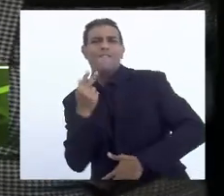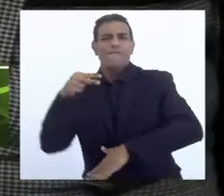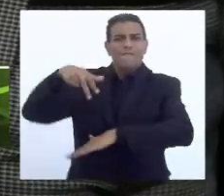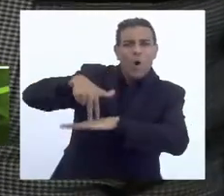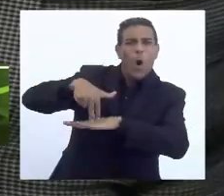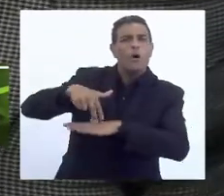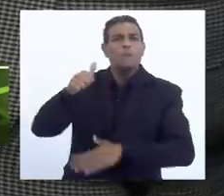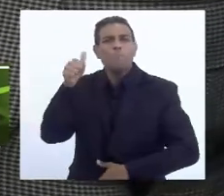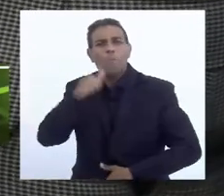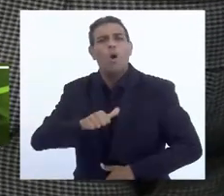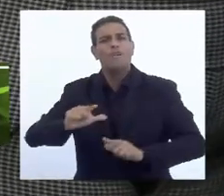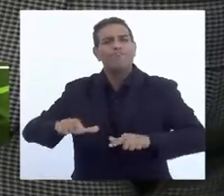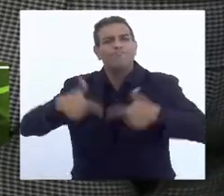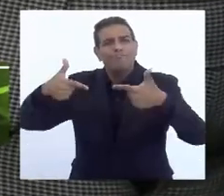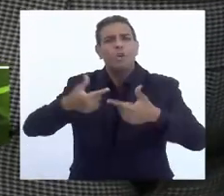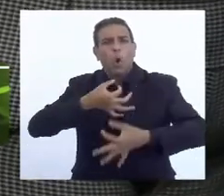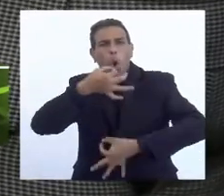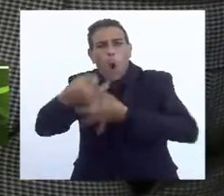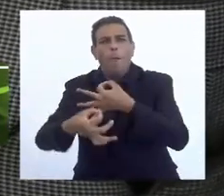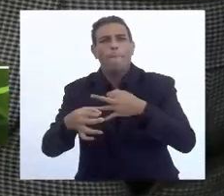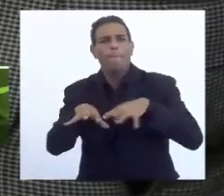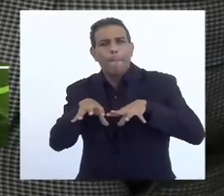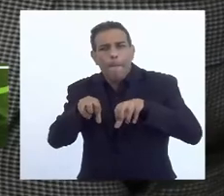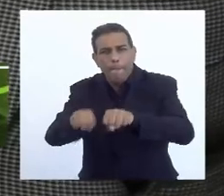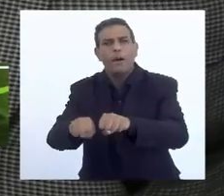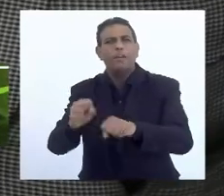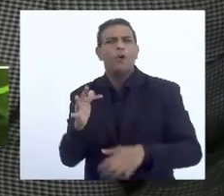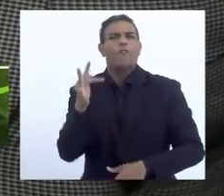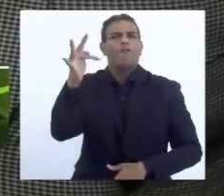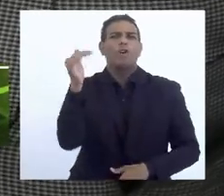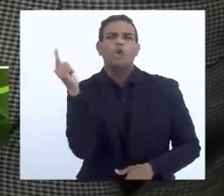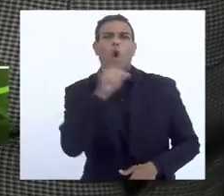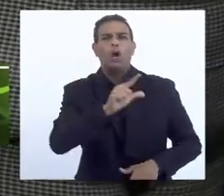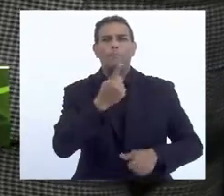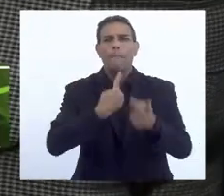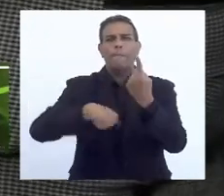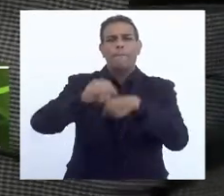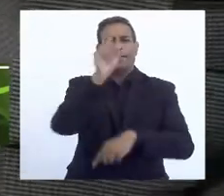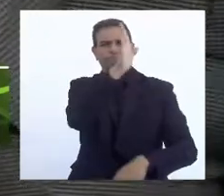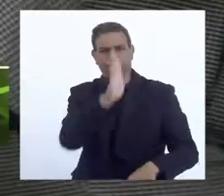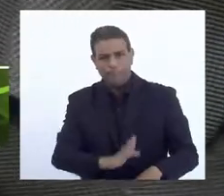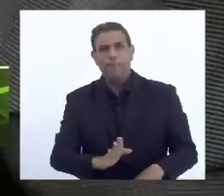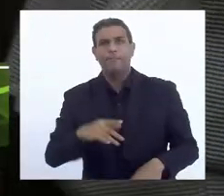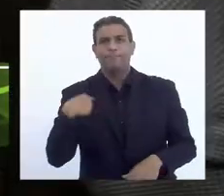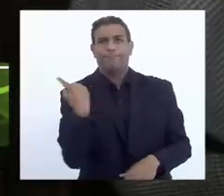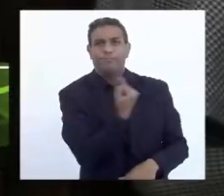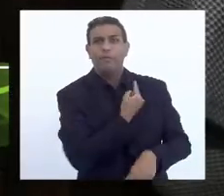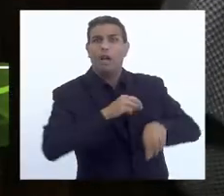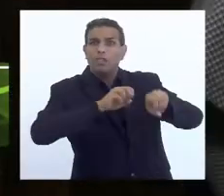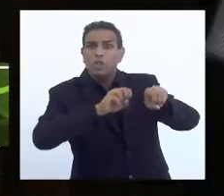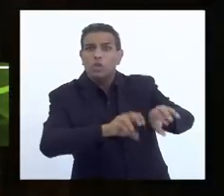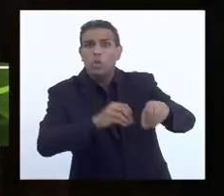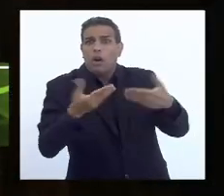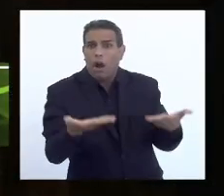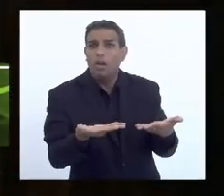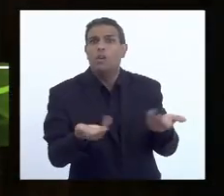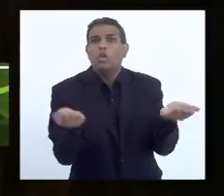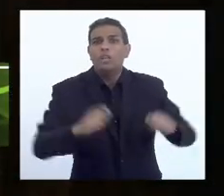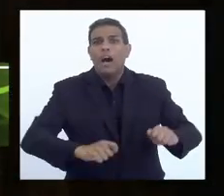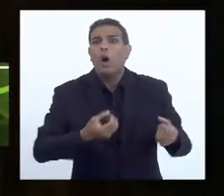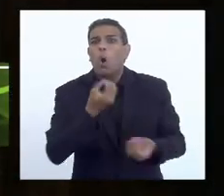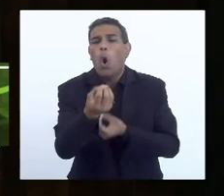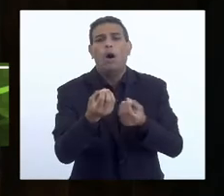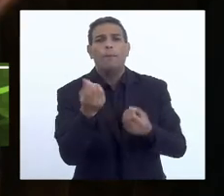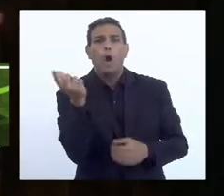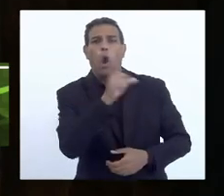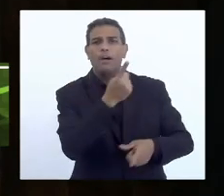mulheres que consigam dar opinião e tomar decisões sobre o futuro do nosso país, sobre a nossa educação, sobre como nós vamos